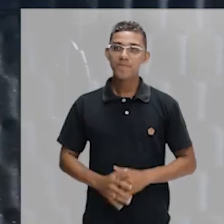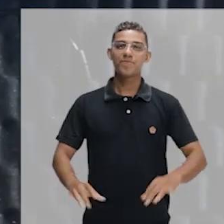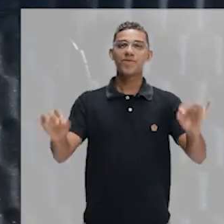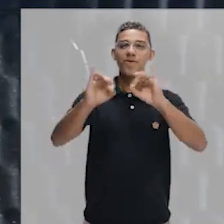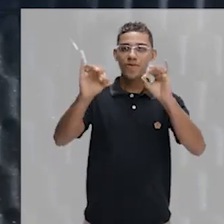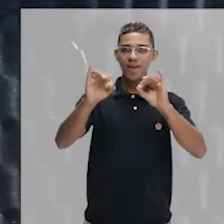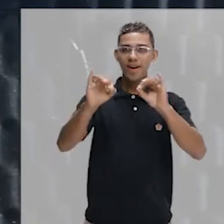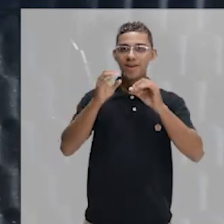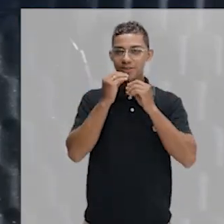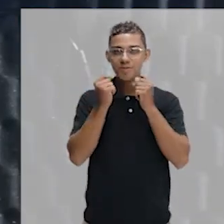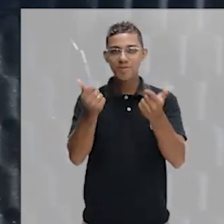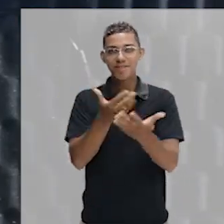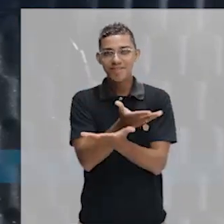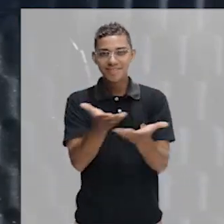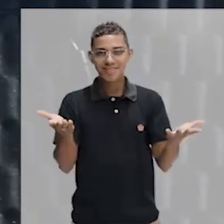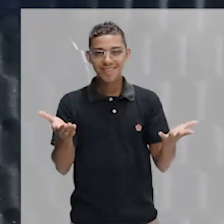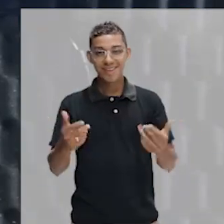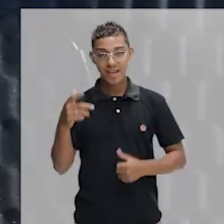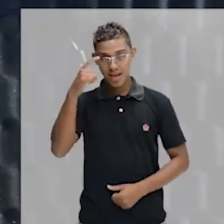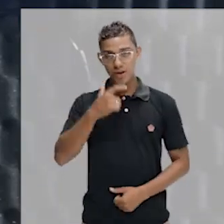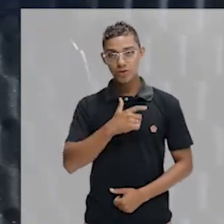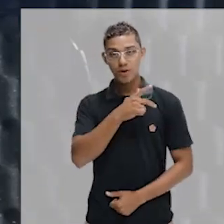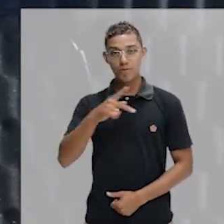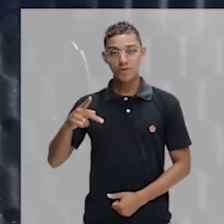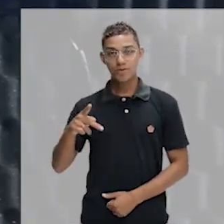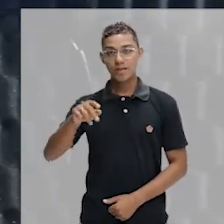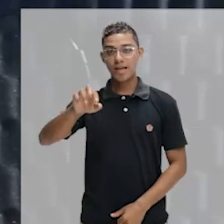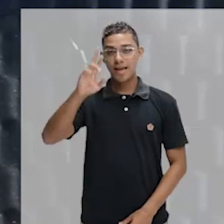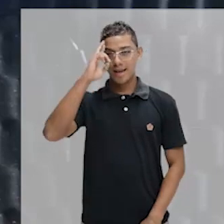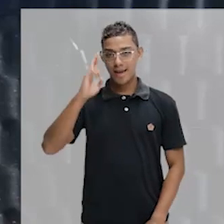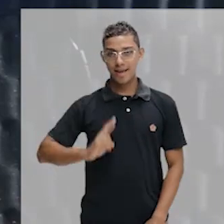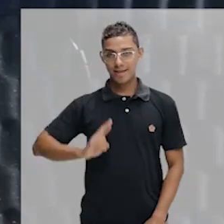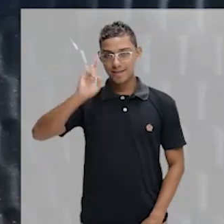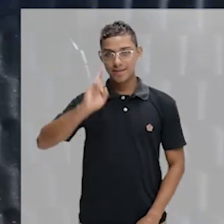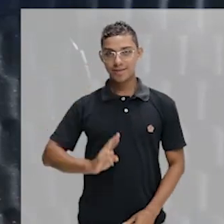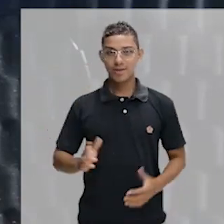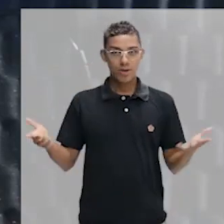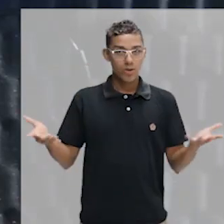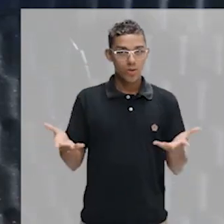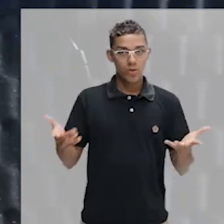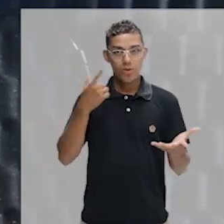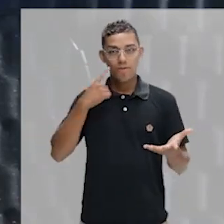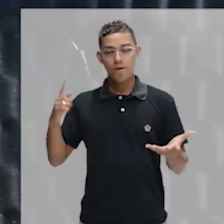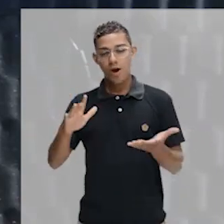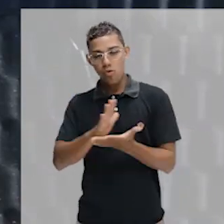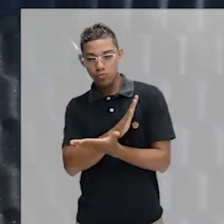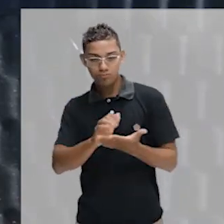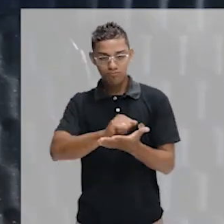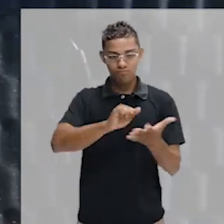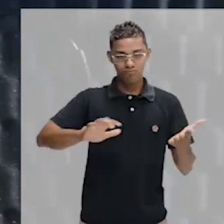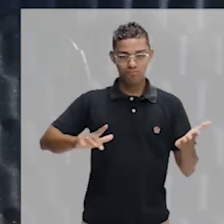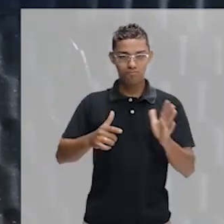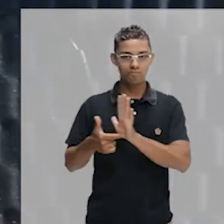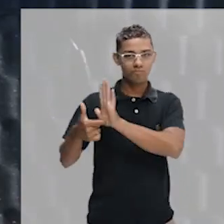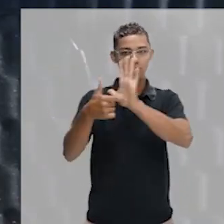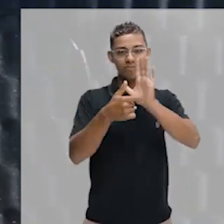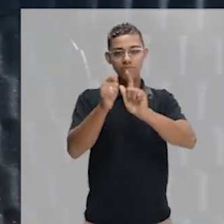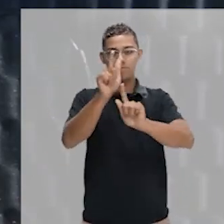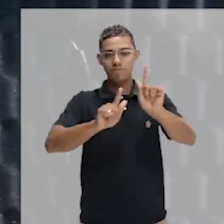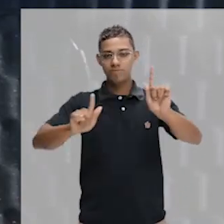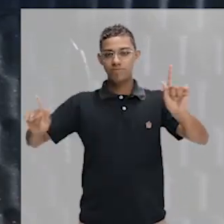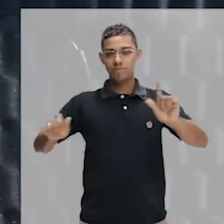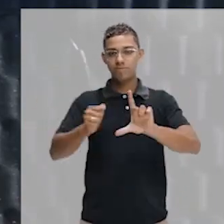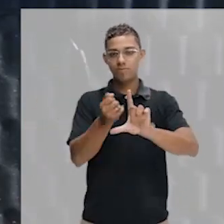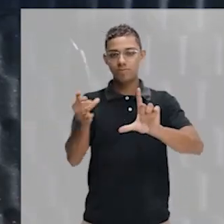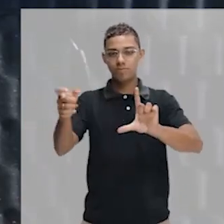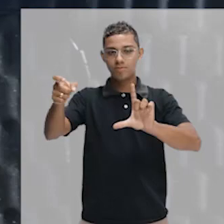E aí gente tudo bom com vocês eu sou a professora Renata Félix E hoje nós vamos ver alguns exercícios resolvidos de representação gráfica de função